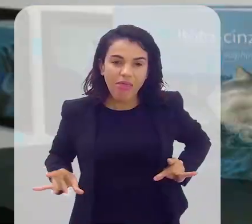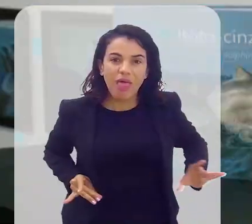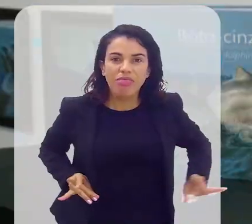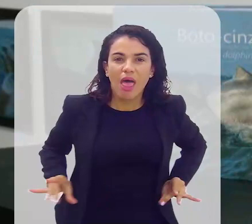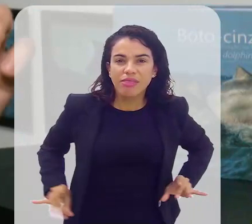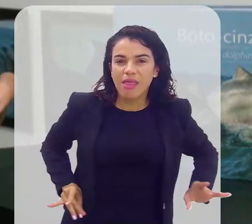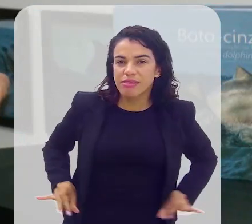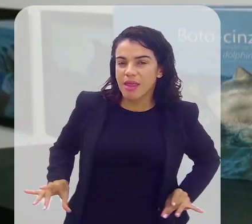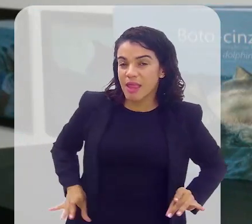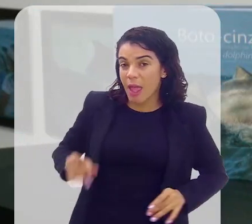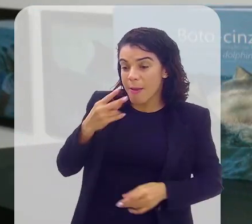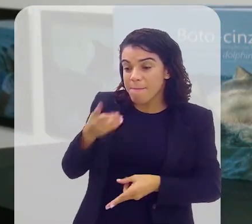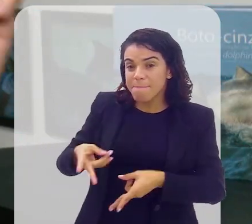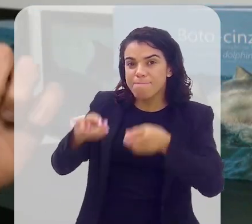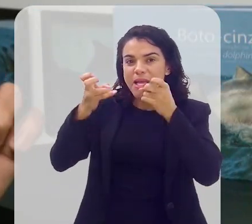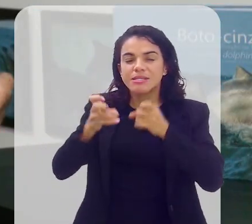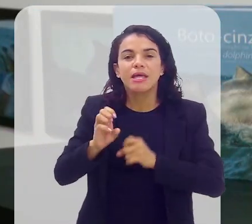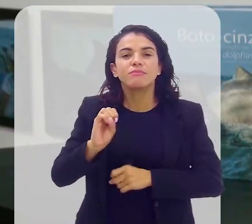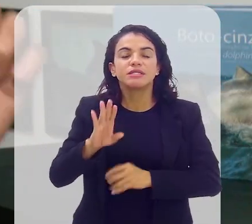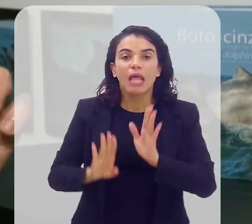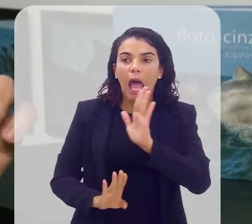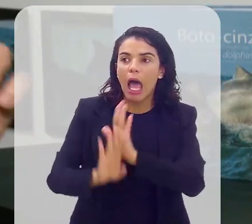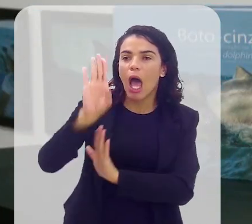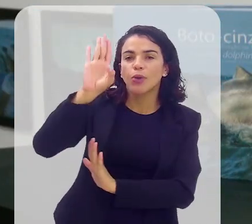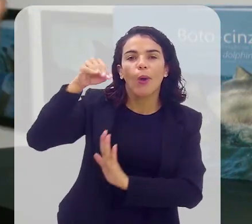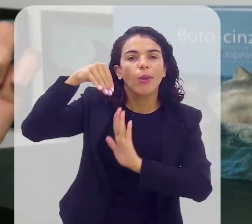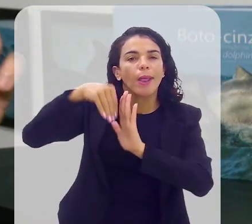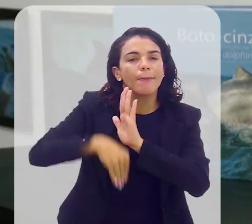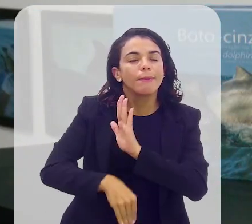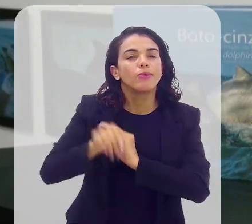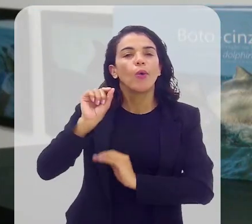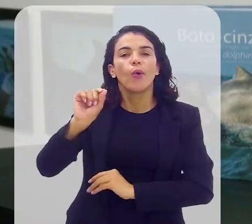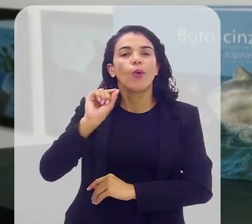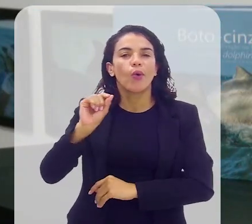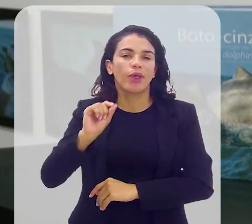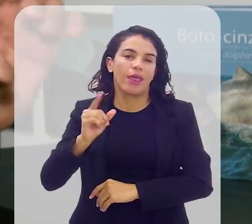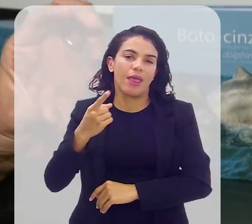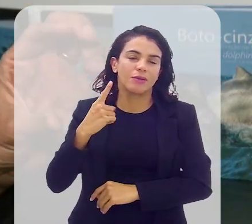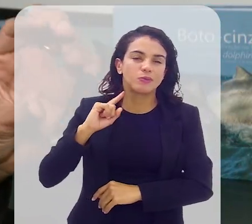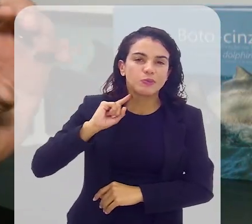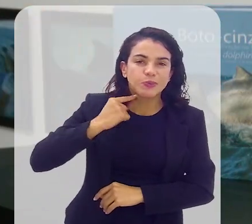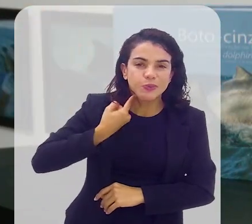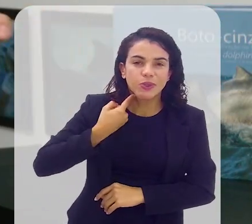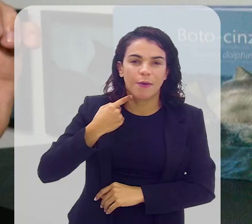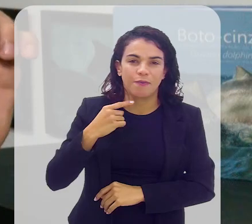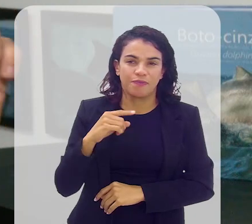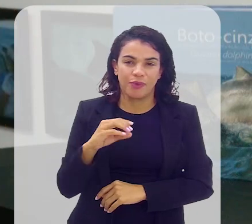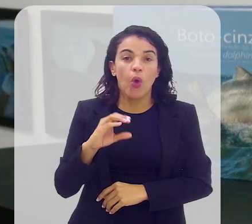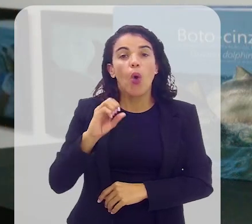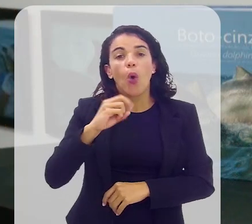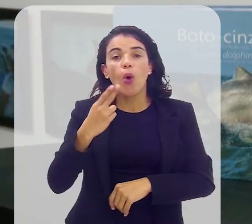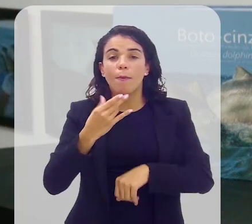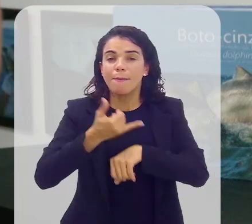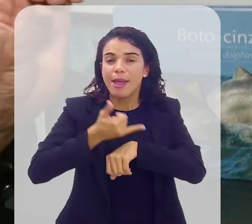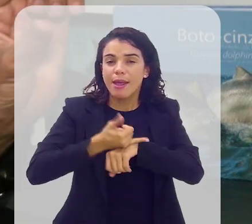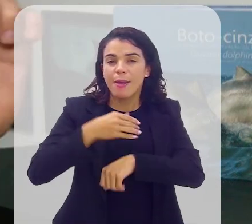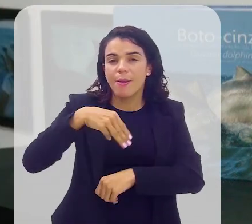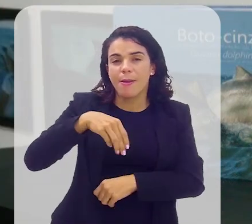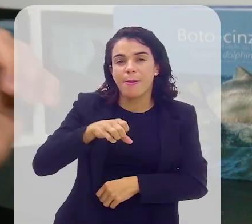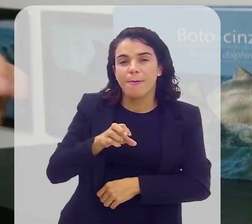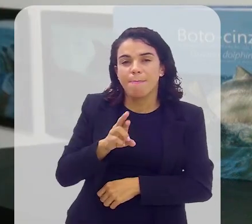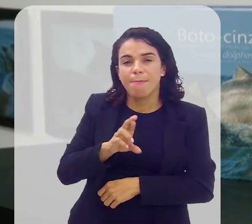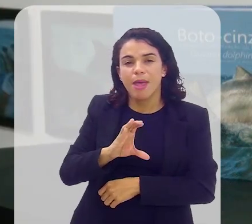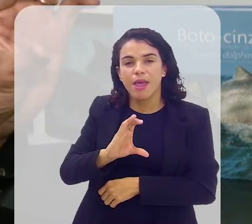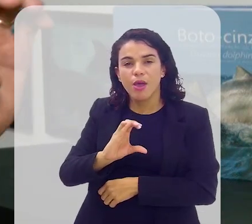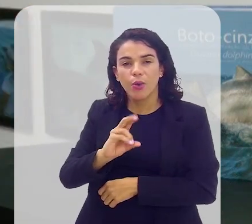dele. Então a gente pode ver se a contaminação está alta, está baixa de determinado organoclorado, poluente, ou até de